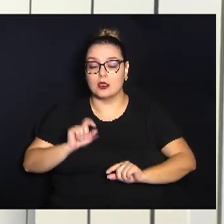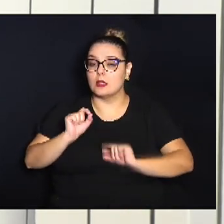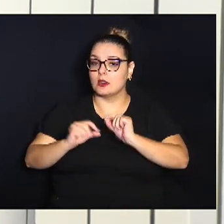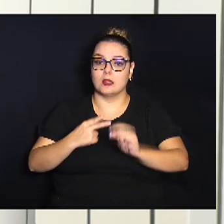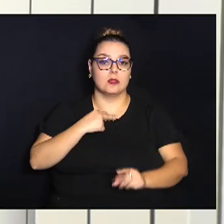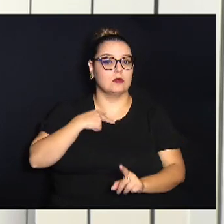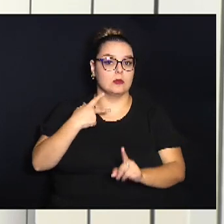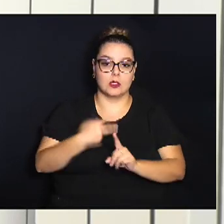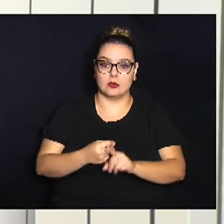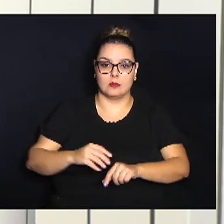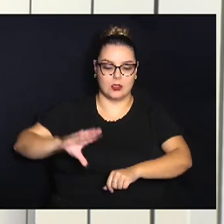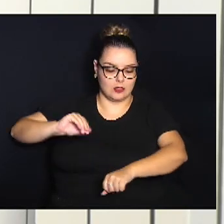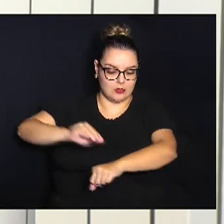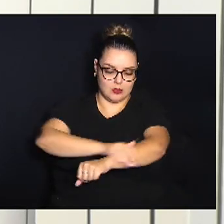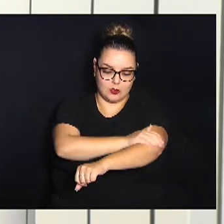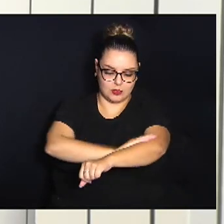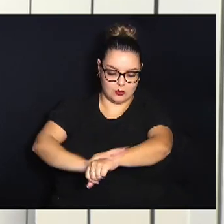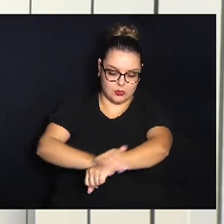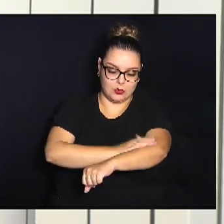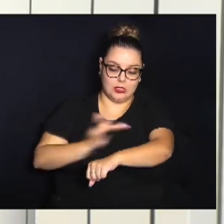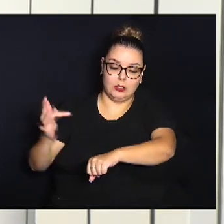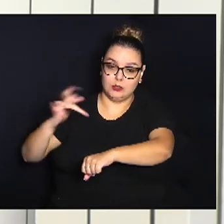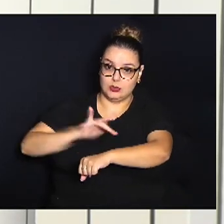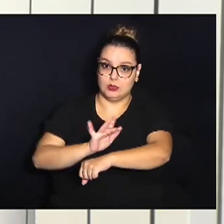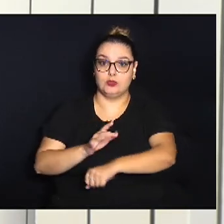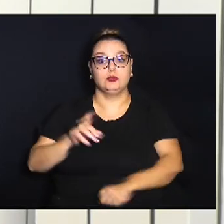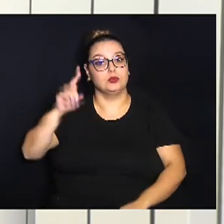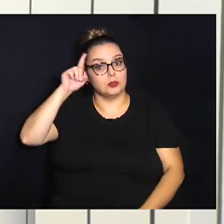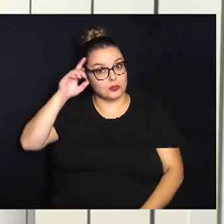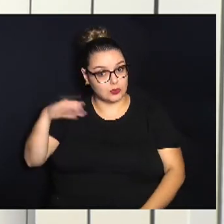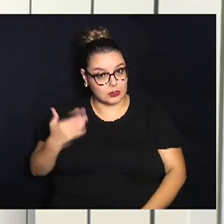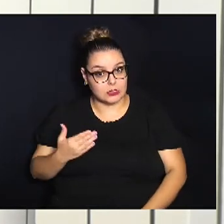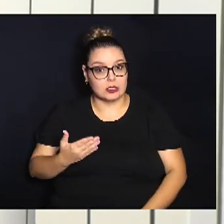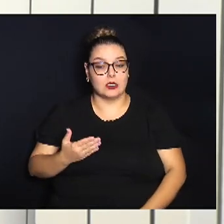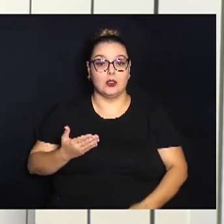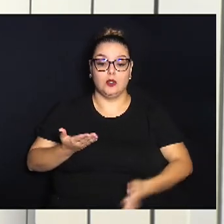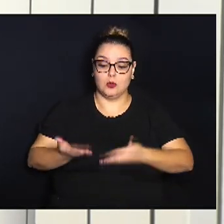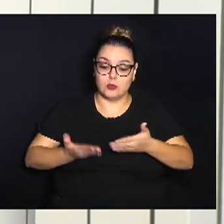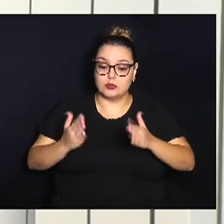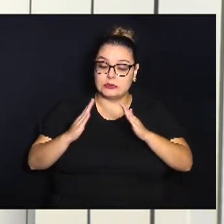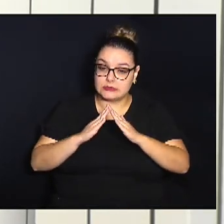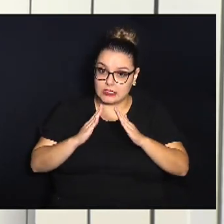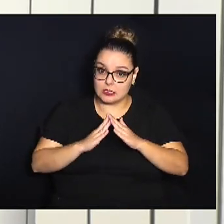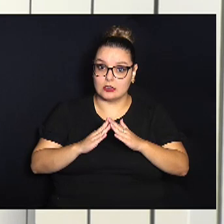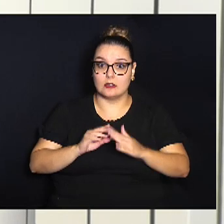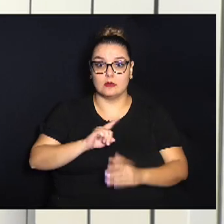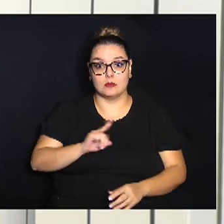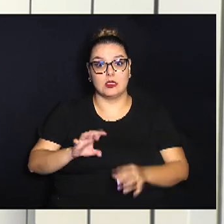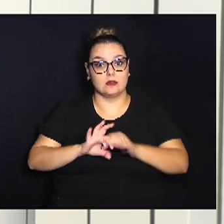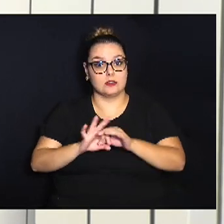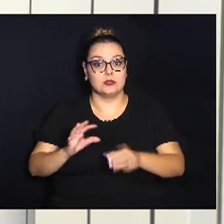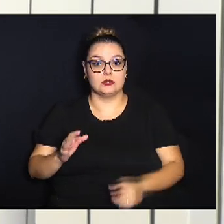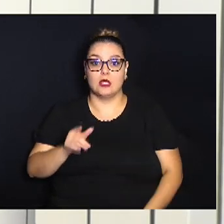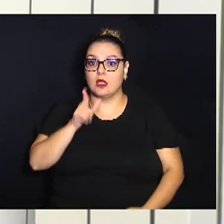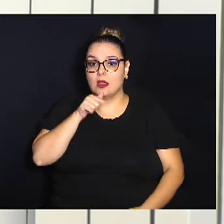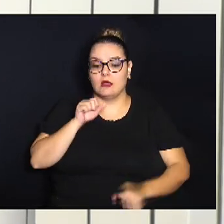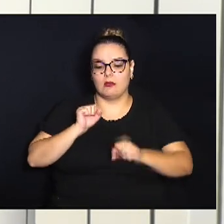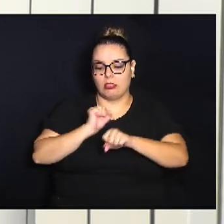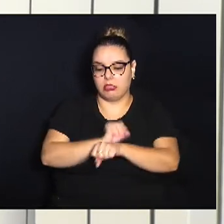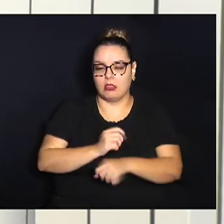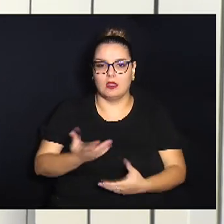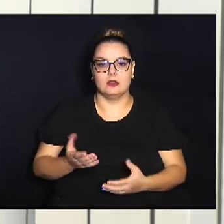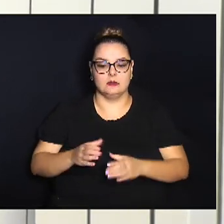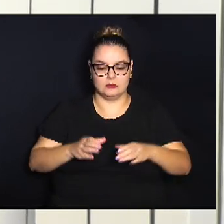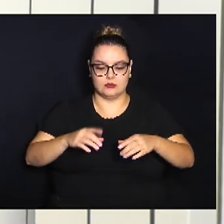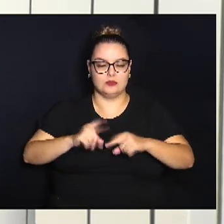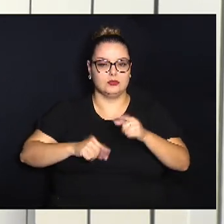é passar repelente todos os dias, cuidar da residência, da casa, para não deixar água parada nos objetos, nos